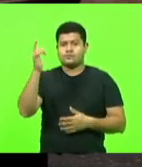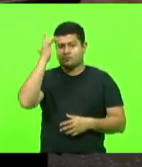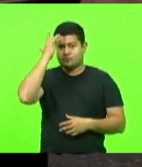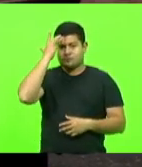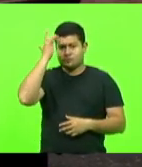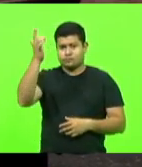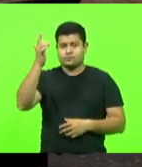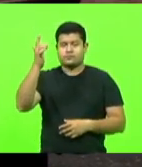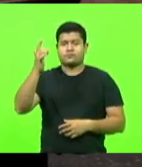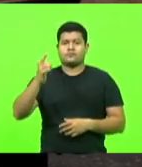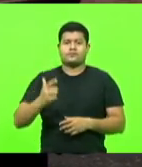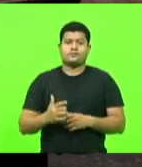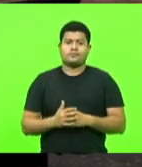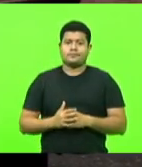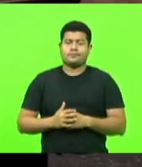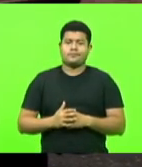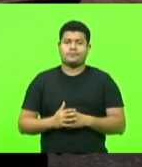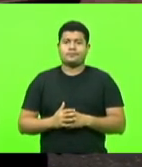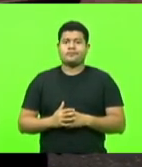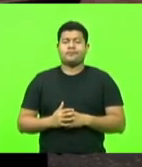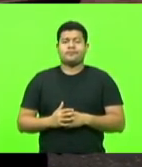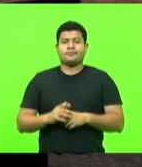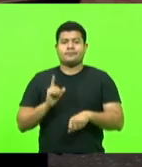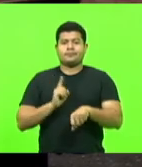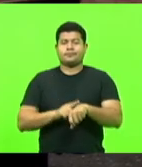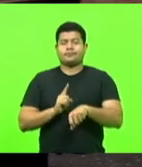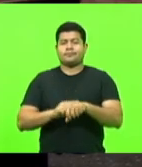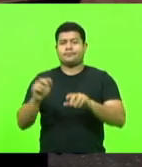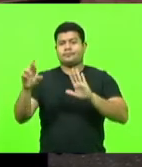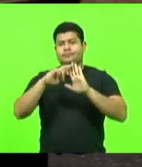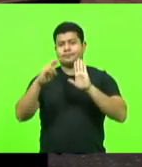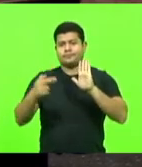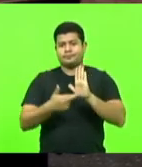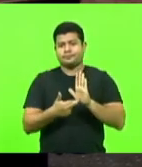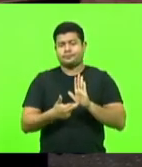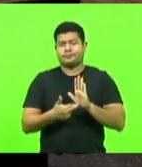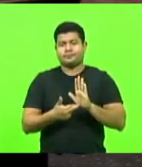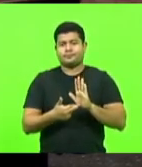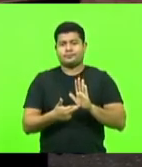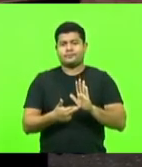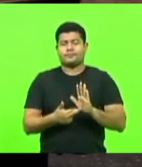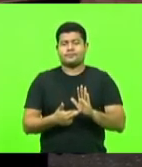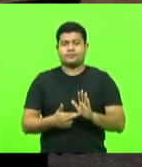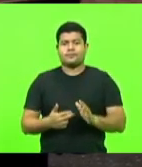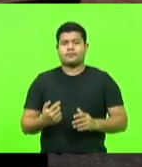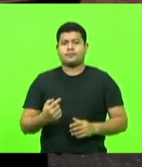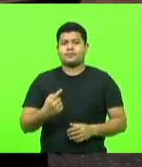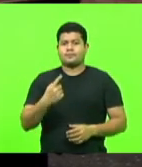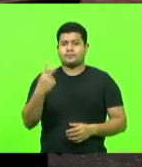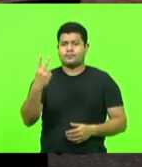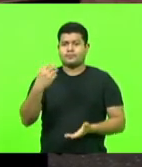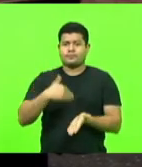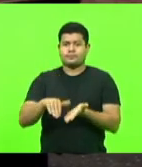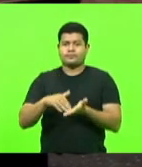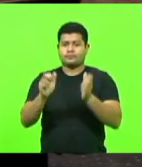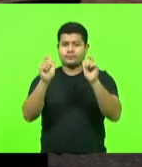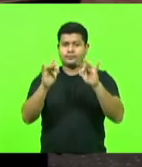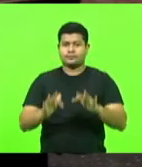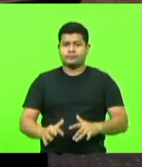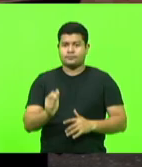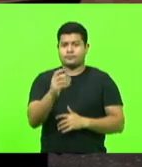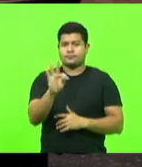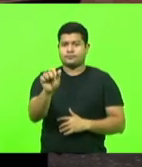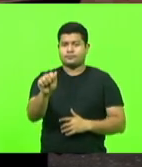convocou outra ordinária para quinta-feira, no horário regimental. Para constar, o segundo secretário lavrou ao presente ata.